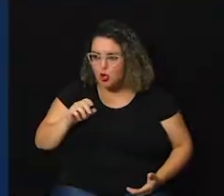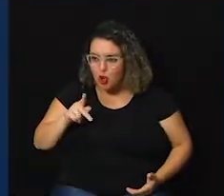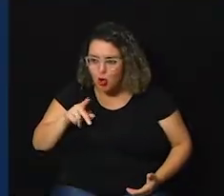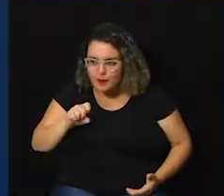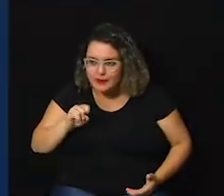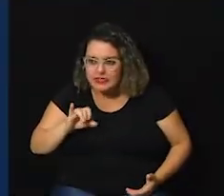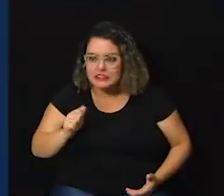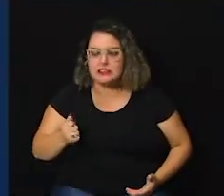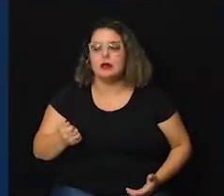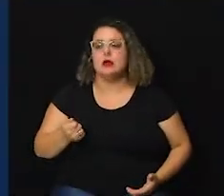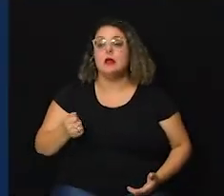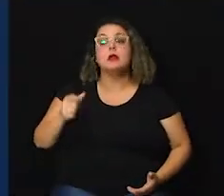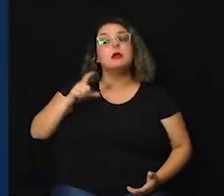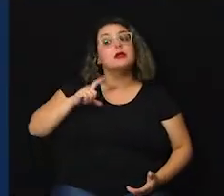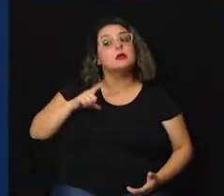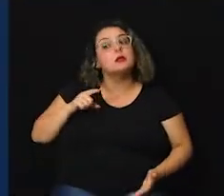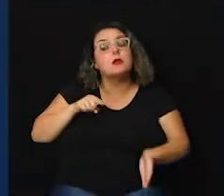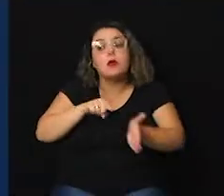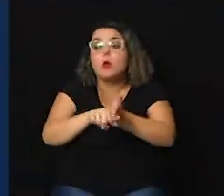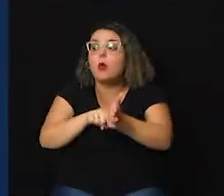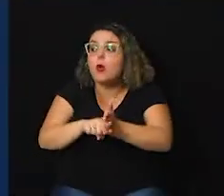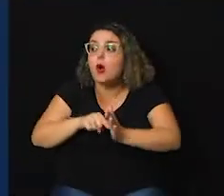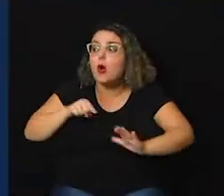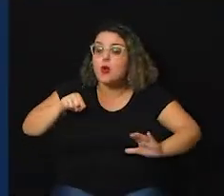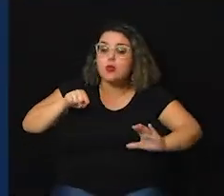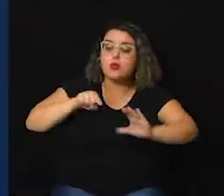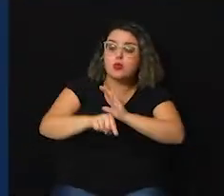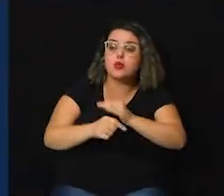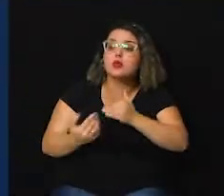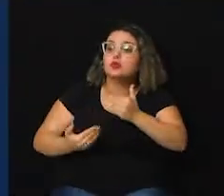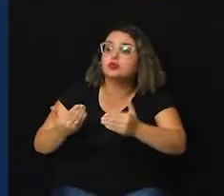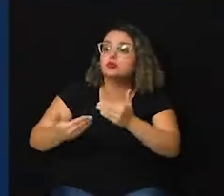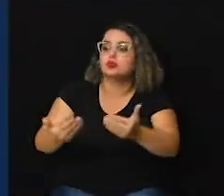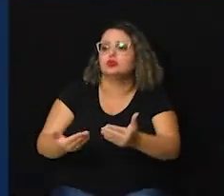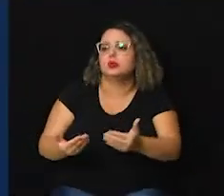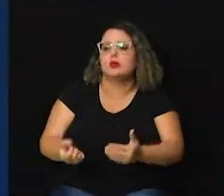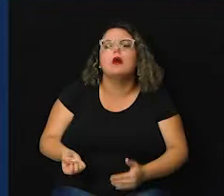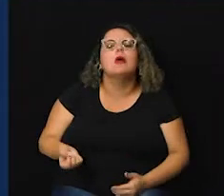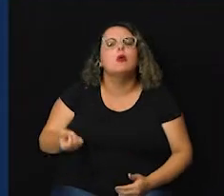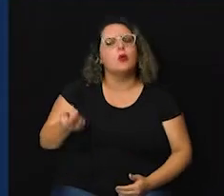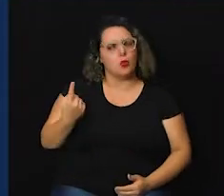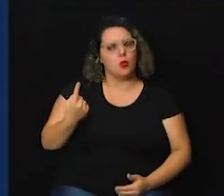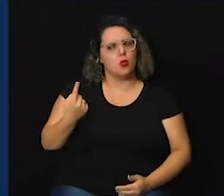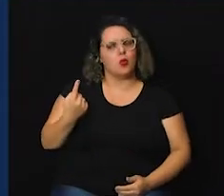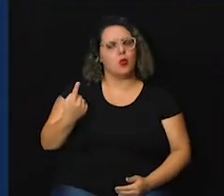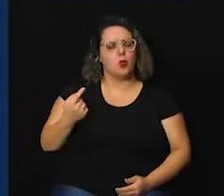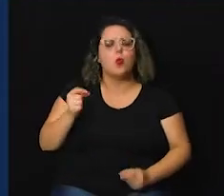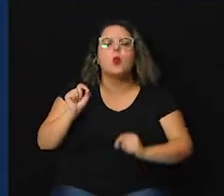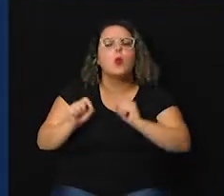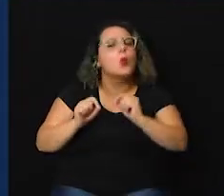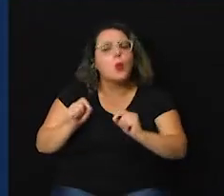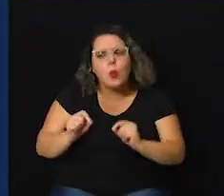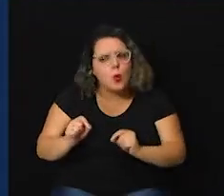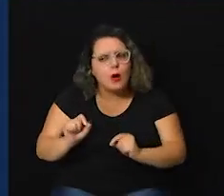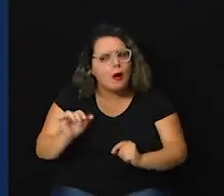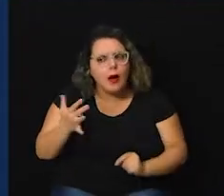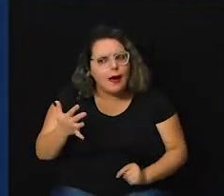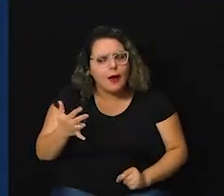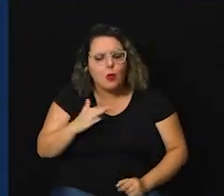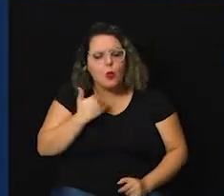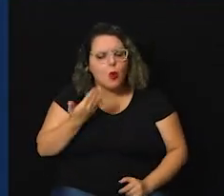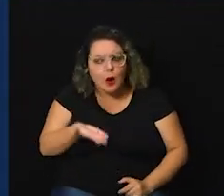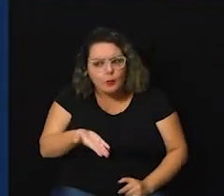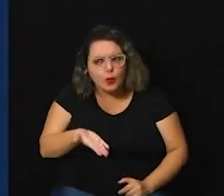caso dessas araras azuis houve uma extensa pesquisa a partir desse estranhamento do que poderia ter sido a causa dessas